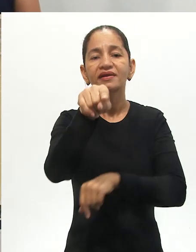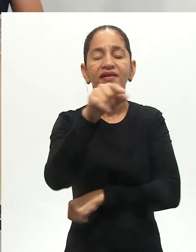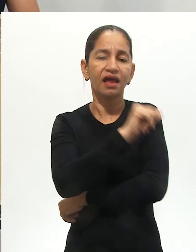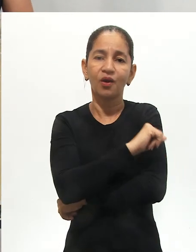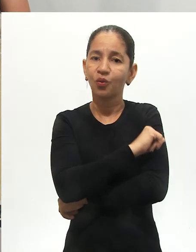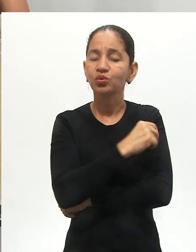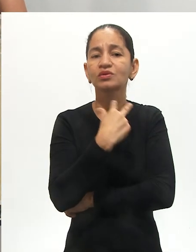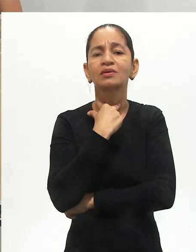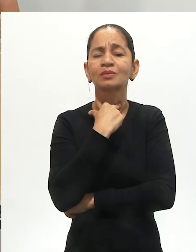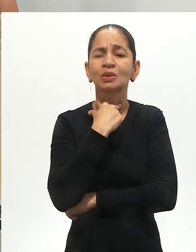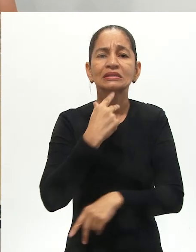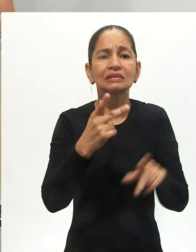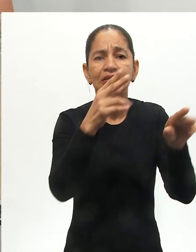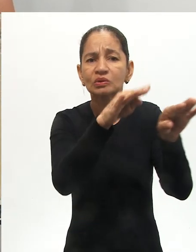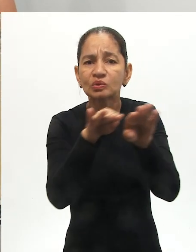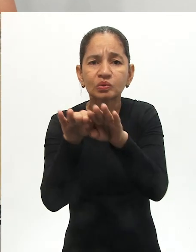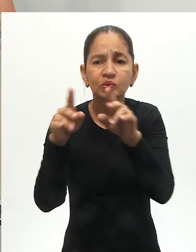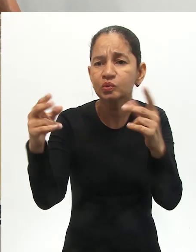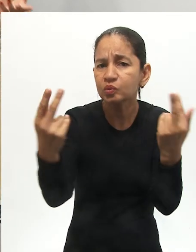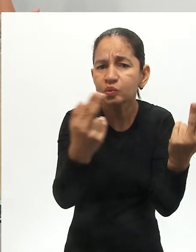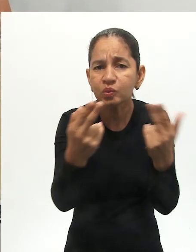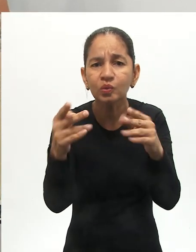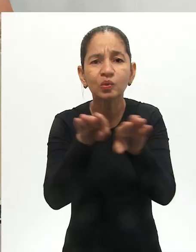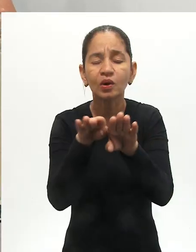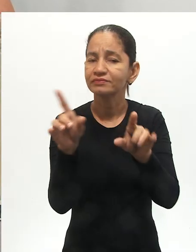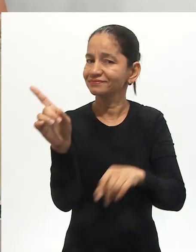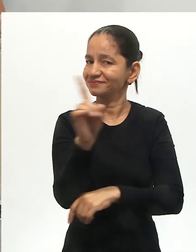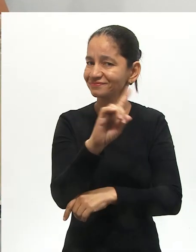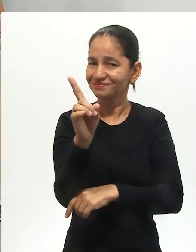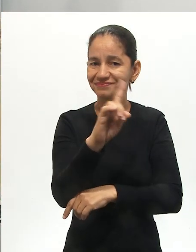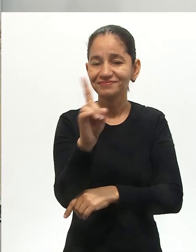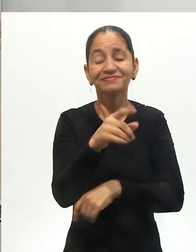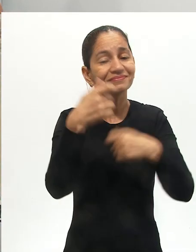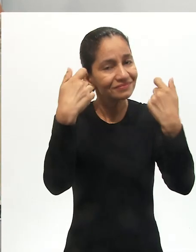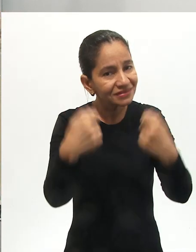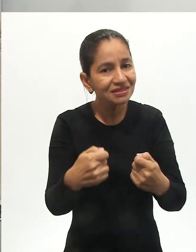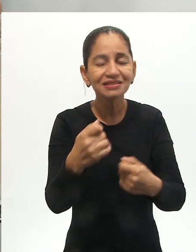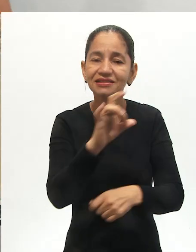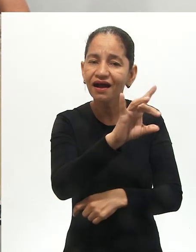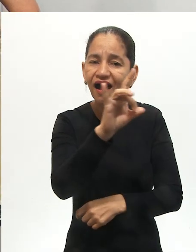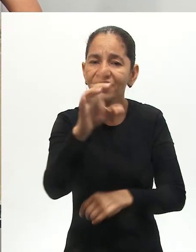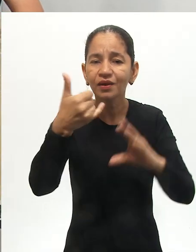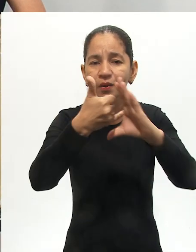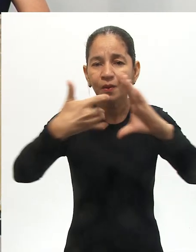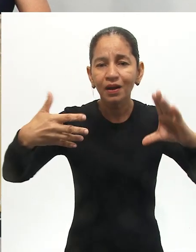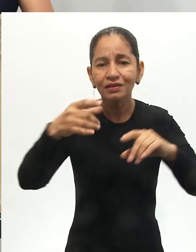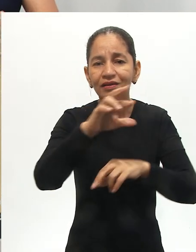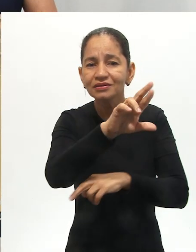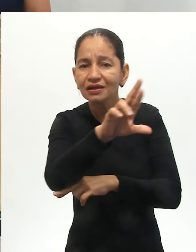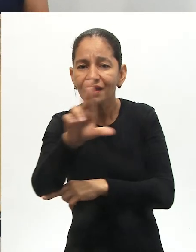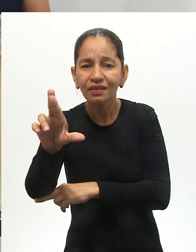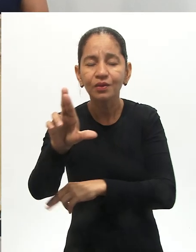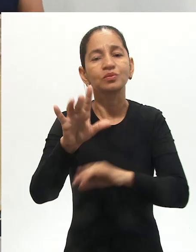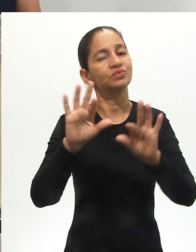não poderiam ser considerados todos como iguais, mas deveriam ser considerados na sua